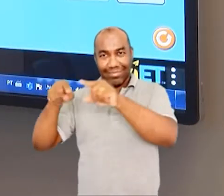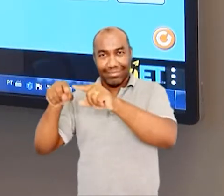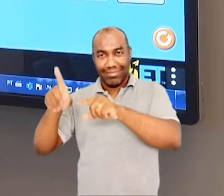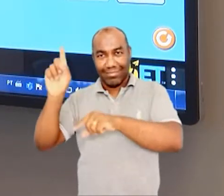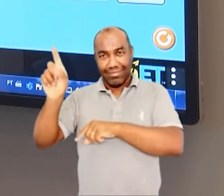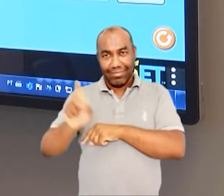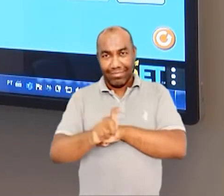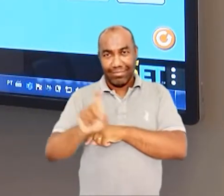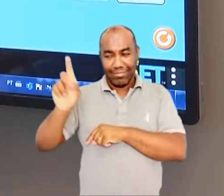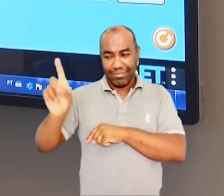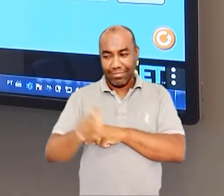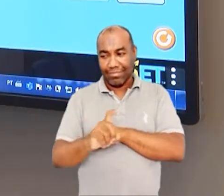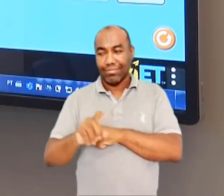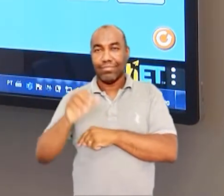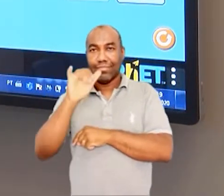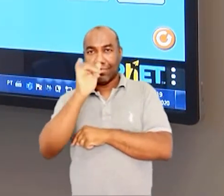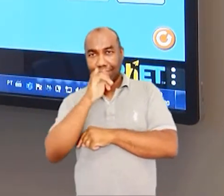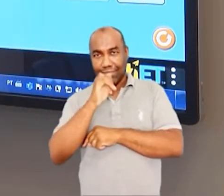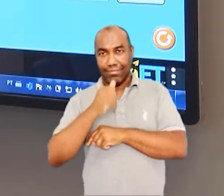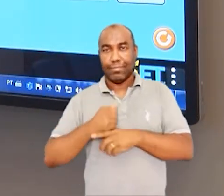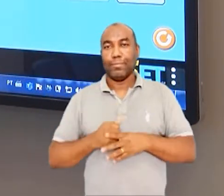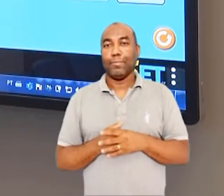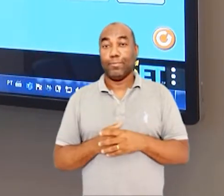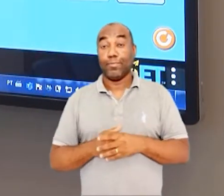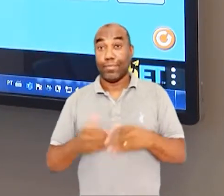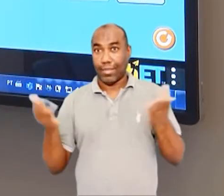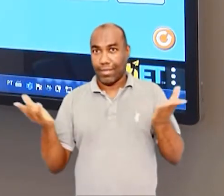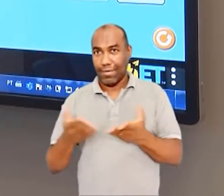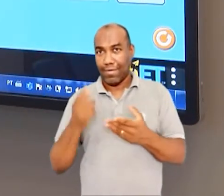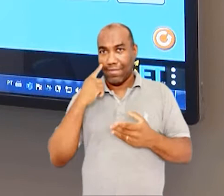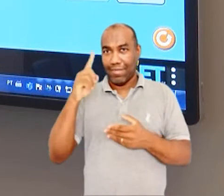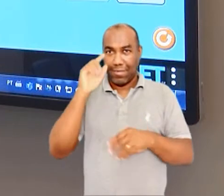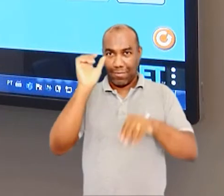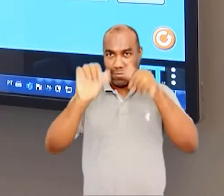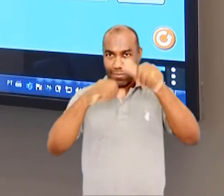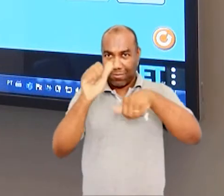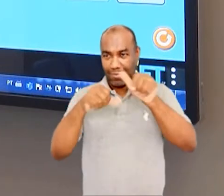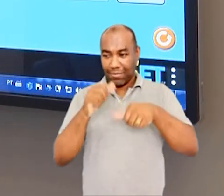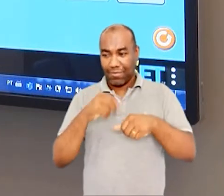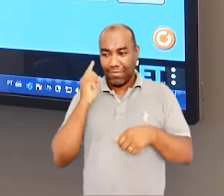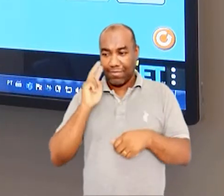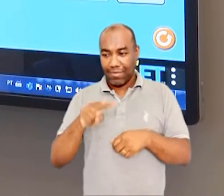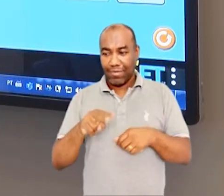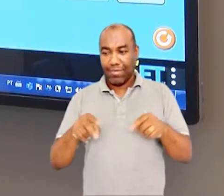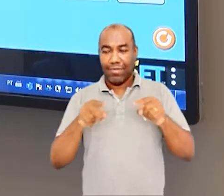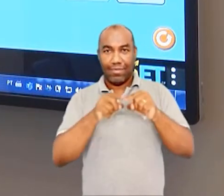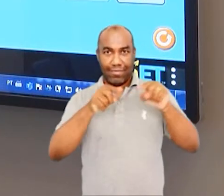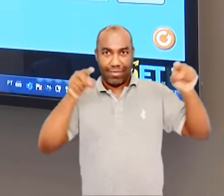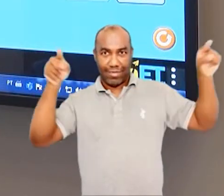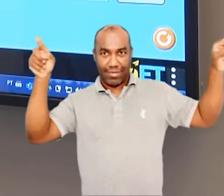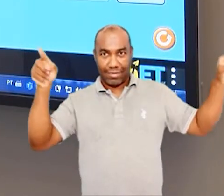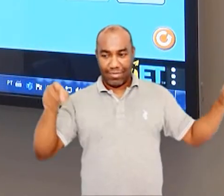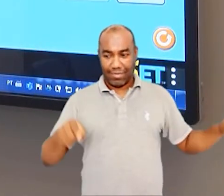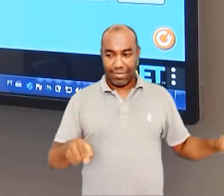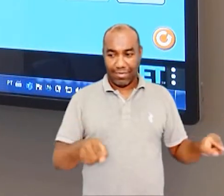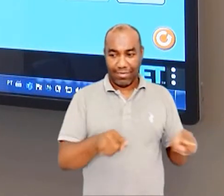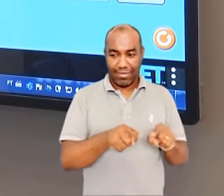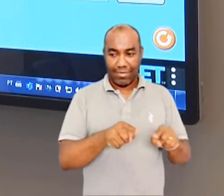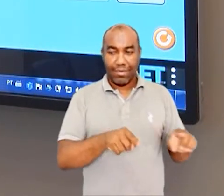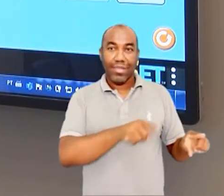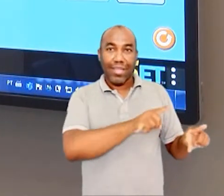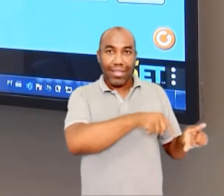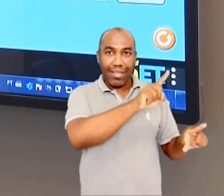dos elétrons. Olha lá, ó. Agora houve uma mudança. Perceba que